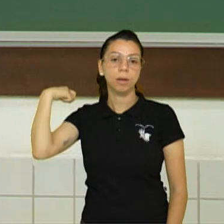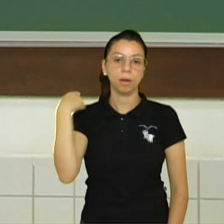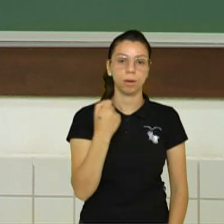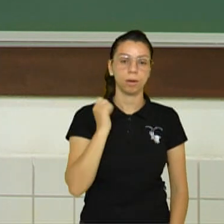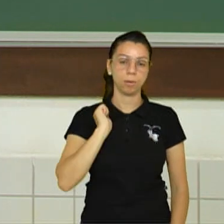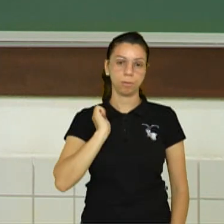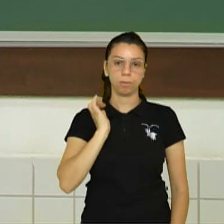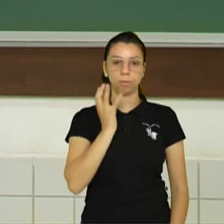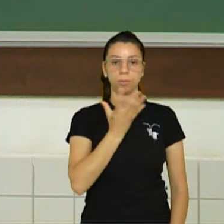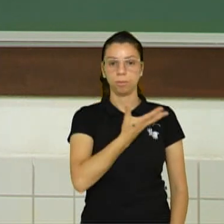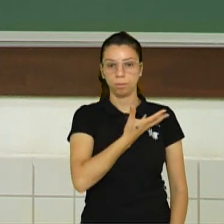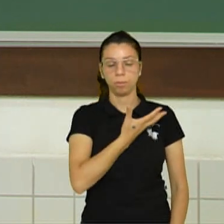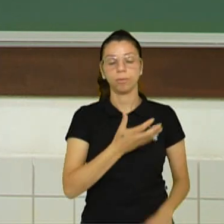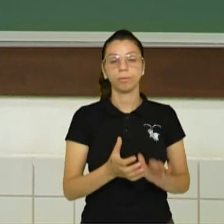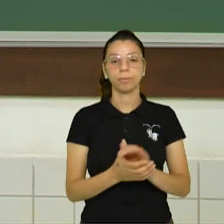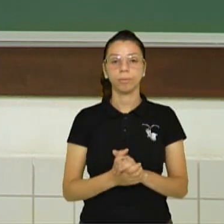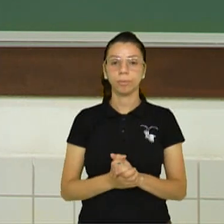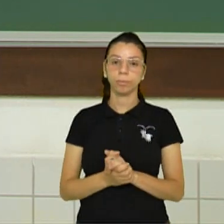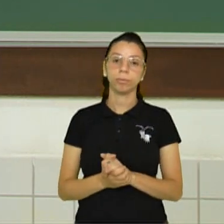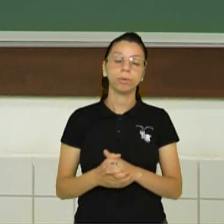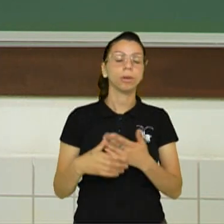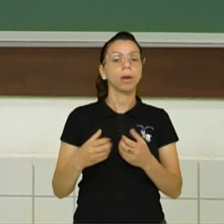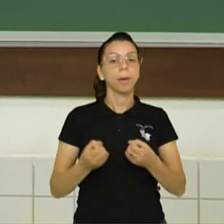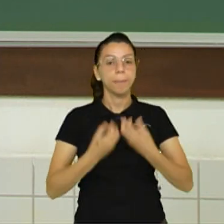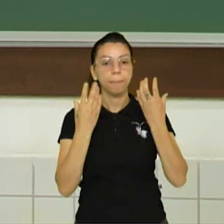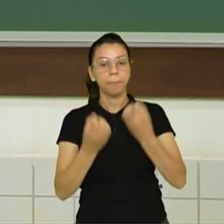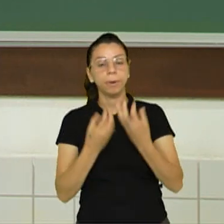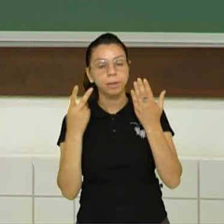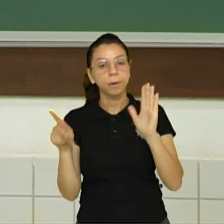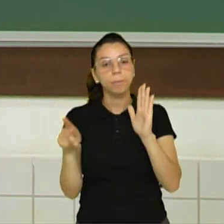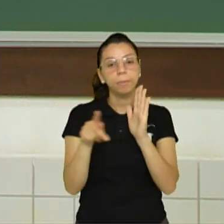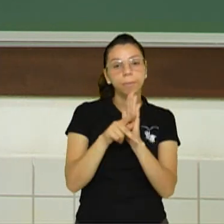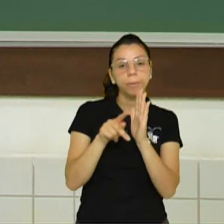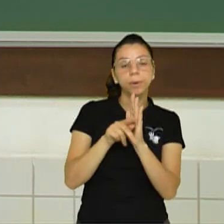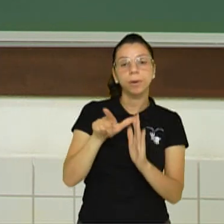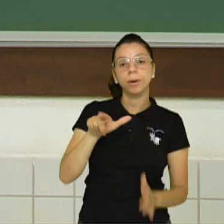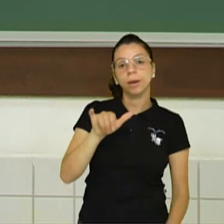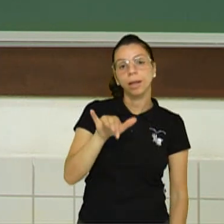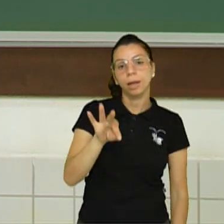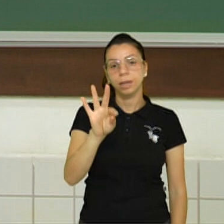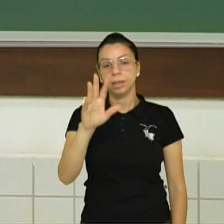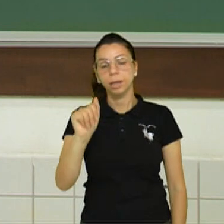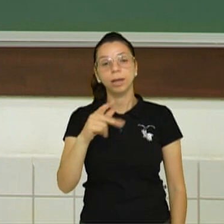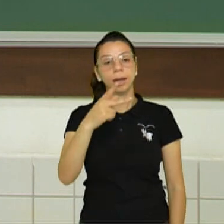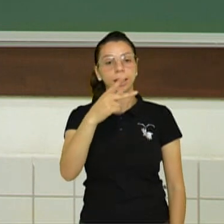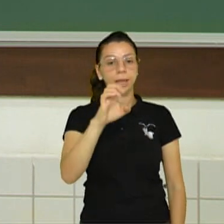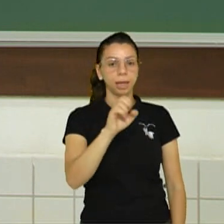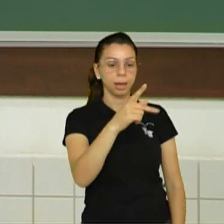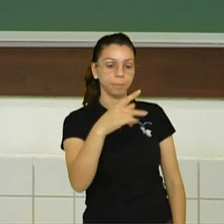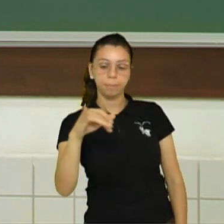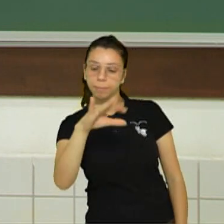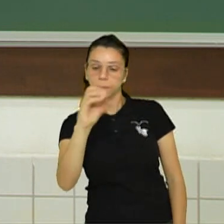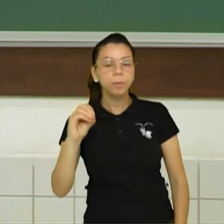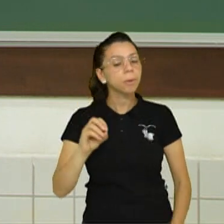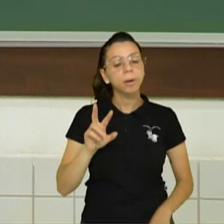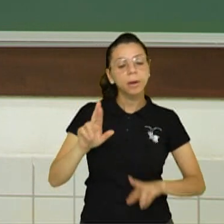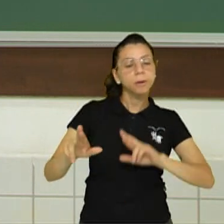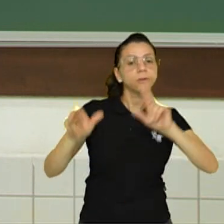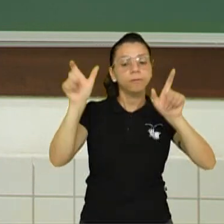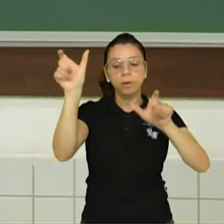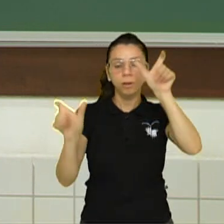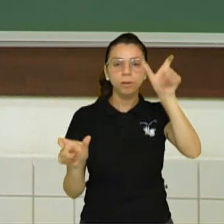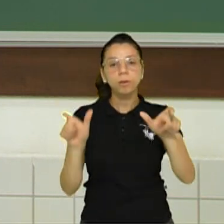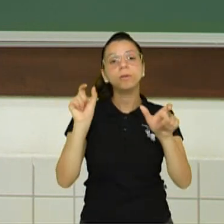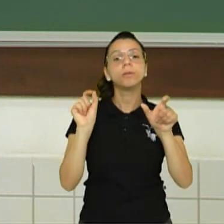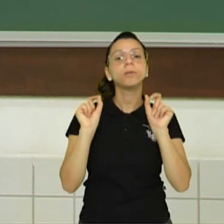tendências da arte clássica na literatura, que é a poesia épica e a poesia lírica. O que é o épico e o lírico? Qual que é a diferença fundamental entre